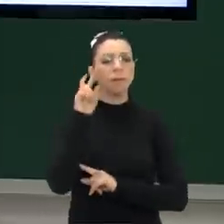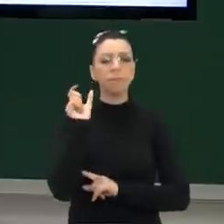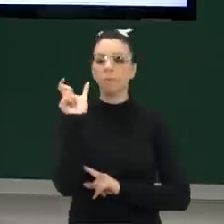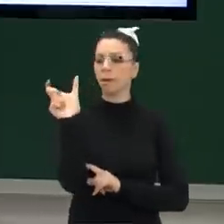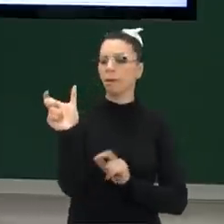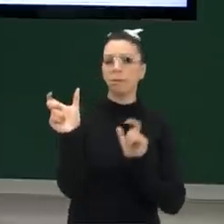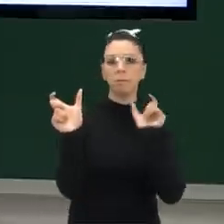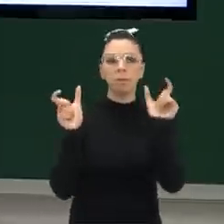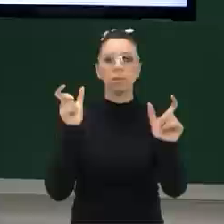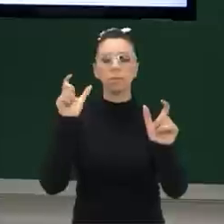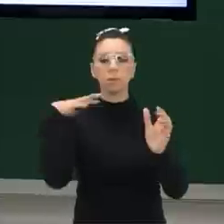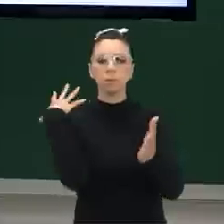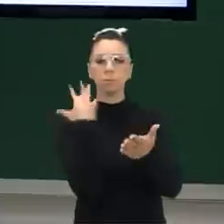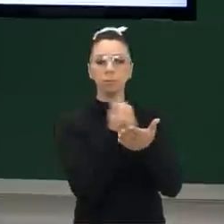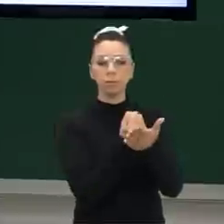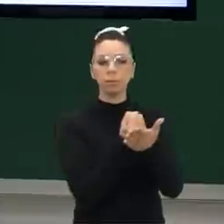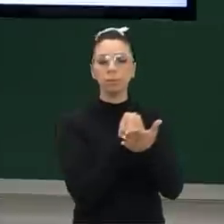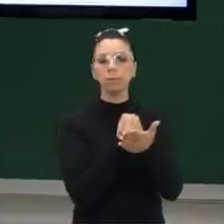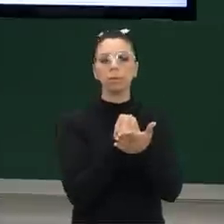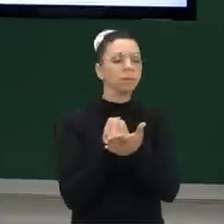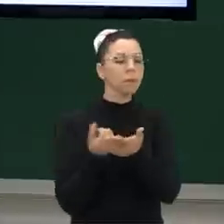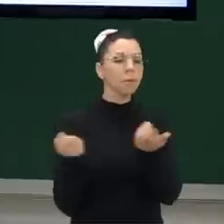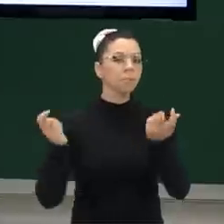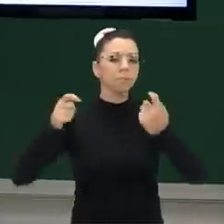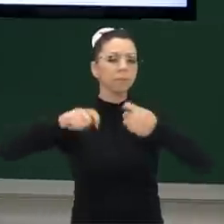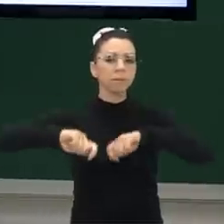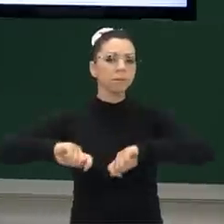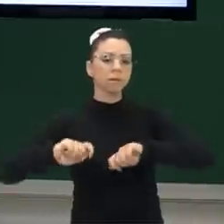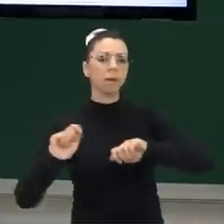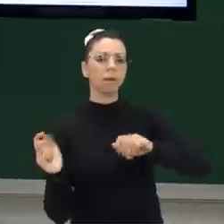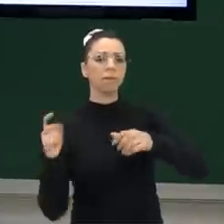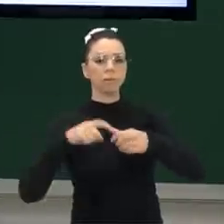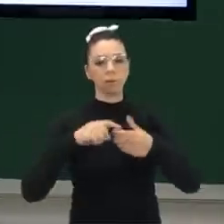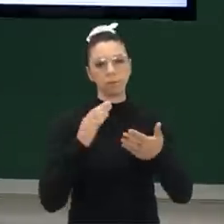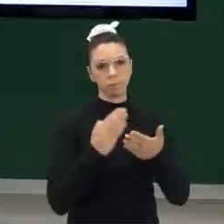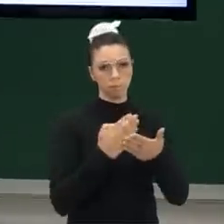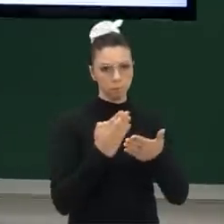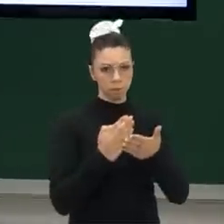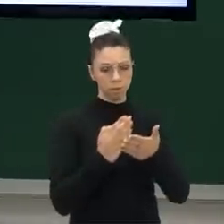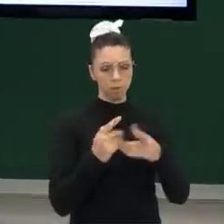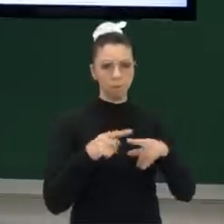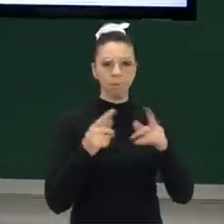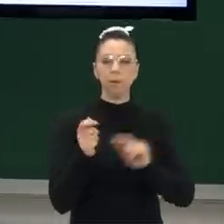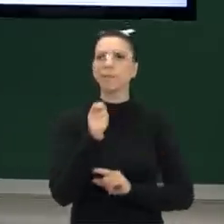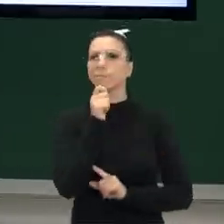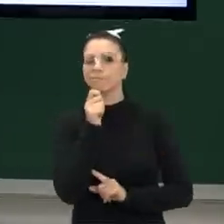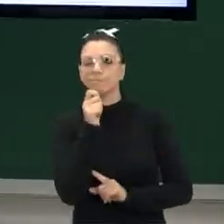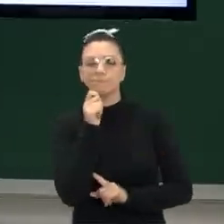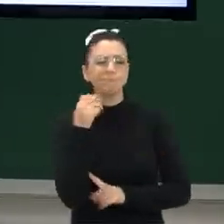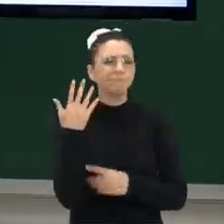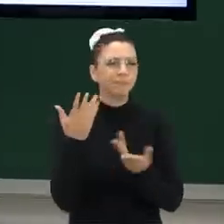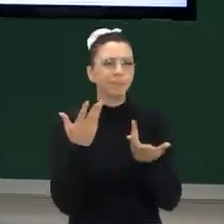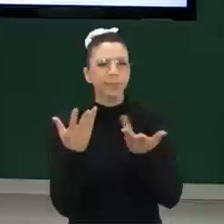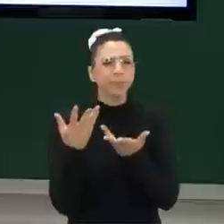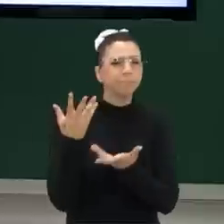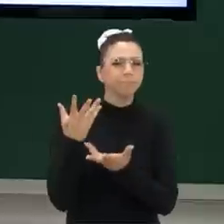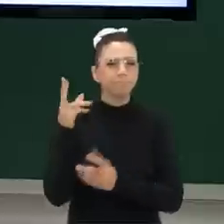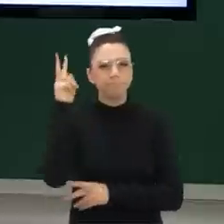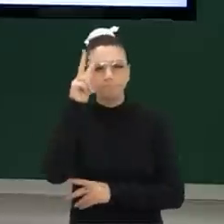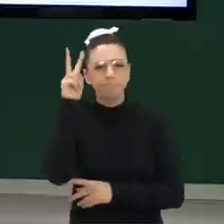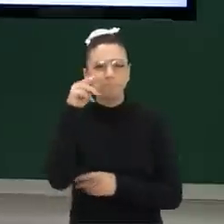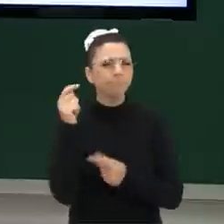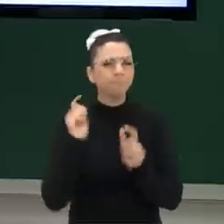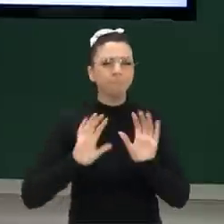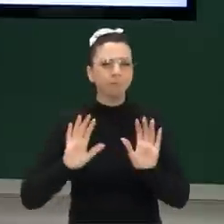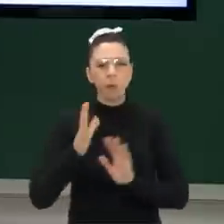palavrinhas para você registrar sem precisar olhar no caderno. Mas eu ainda não lembro, teacher, de todas as palavras.